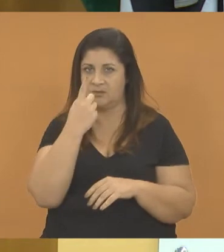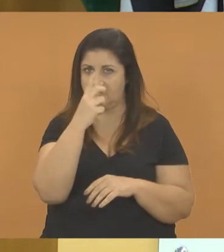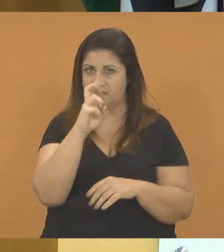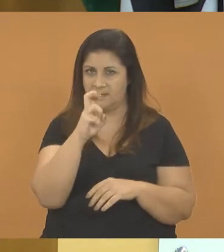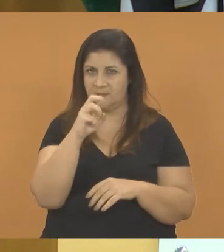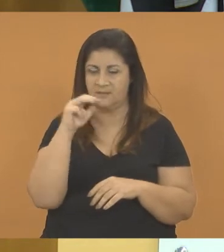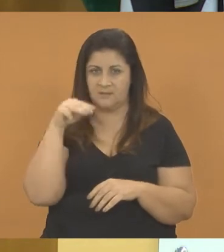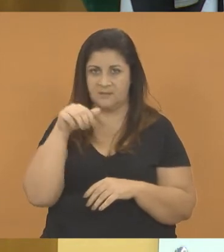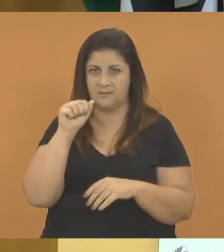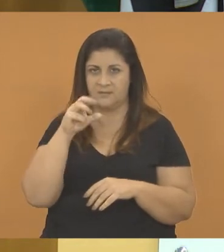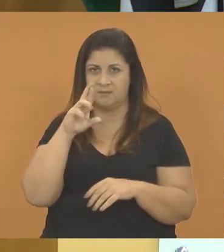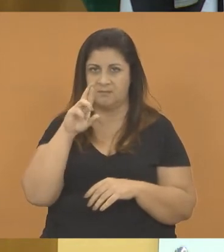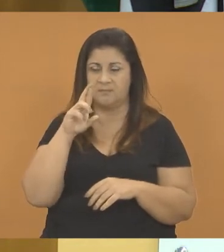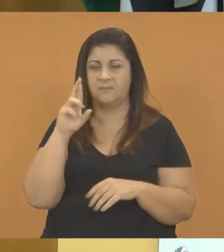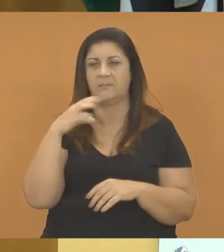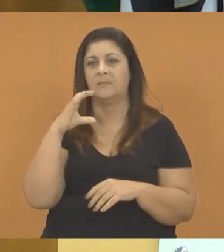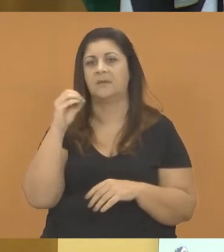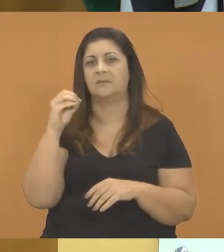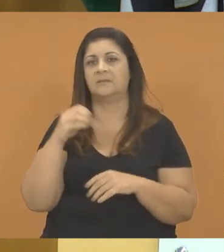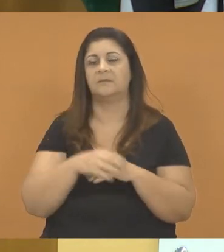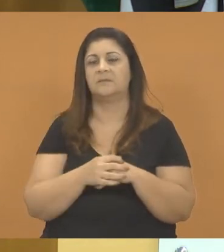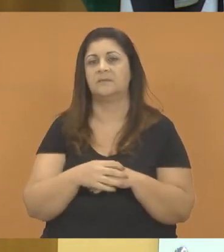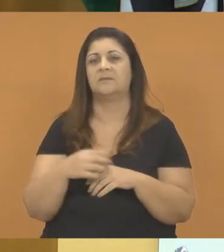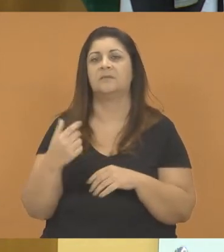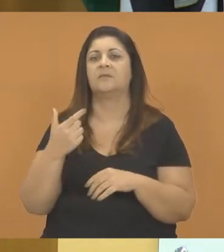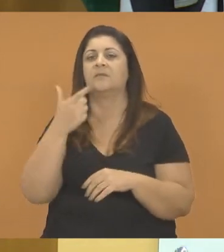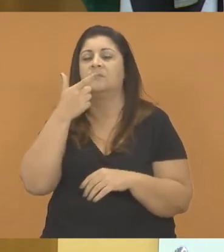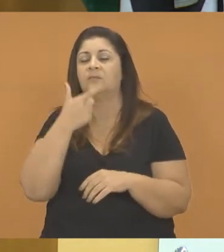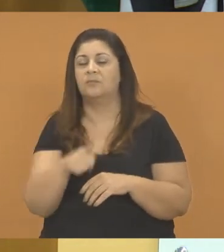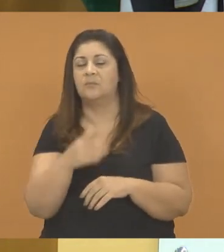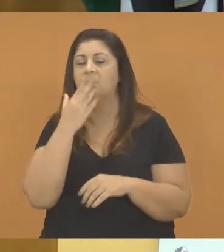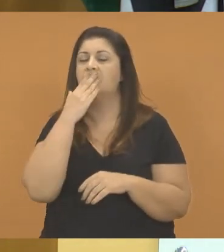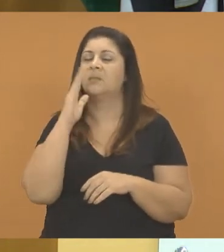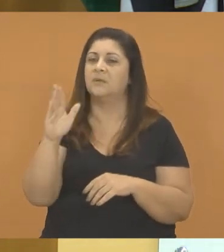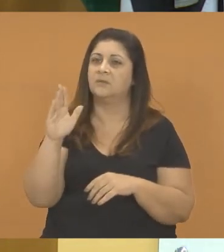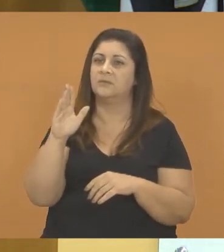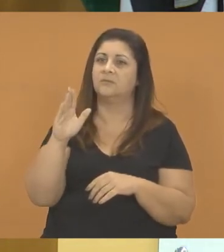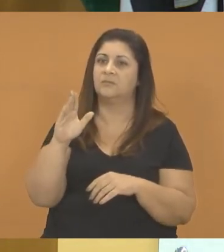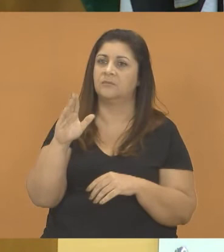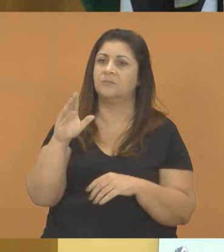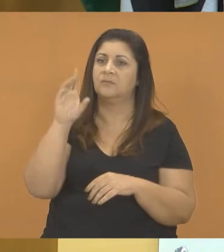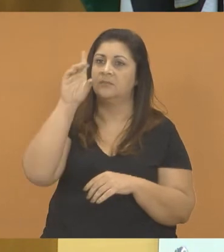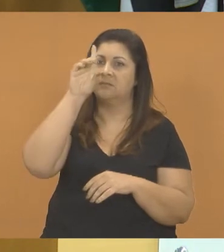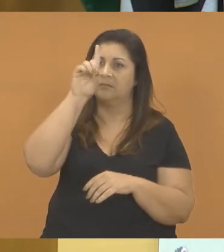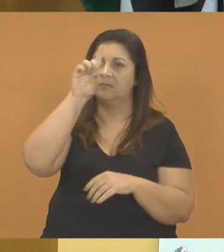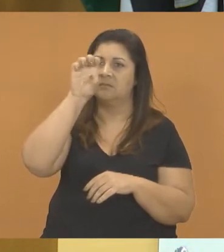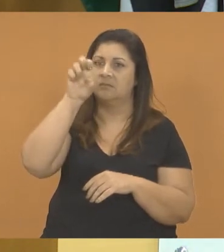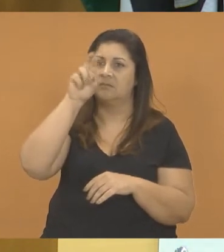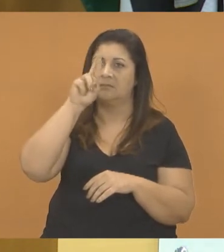fizemos outro recurso ao dr onde fizemos aqui um croqui sá